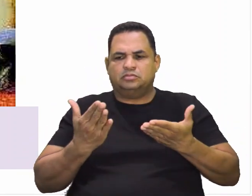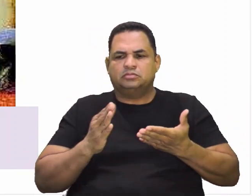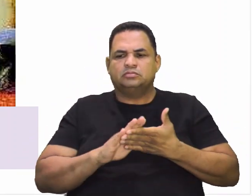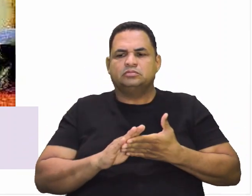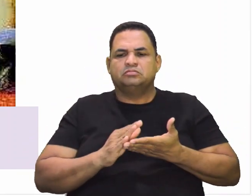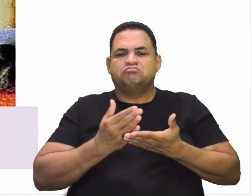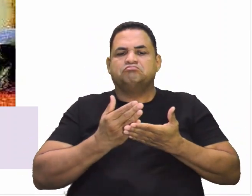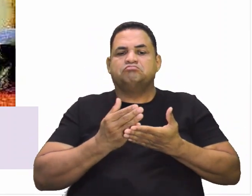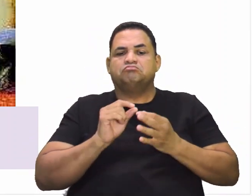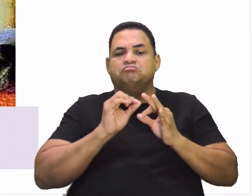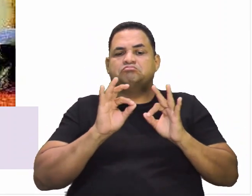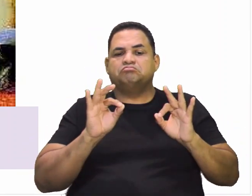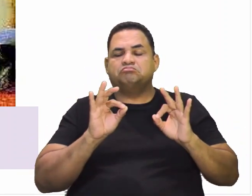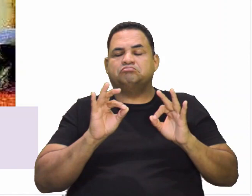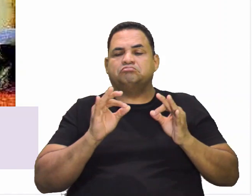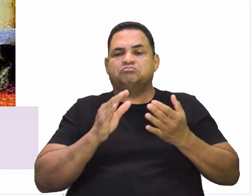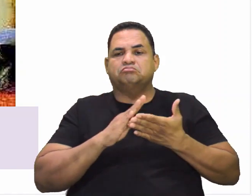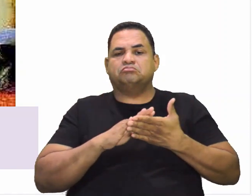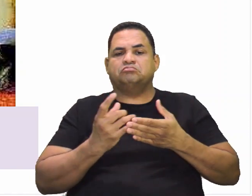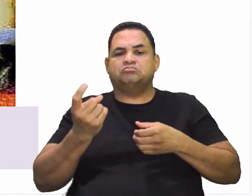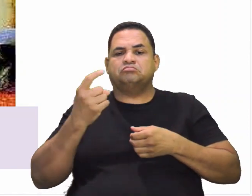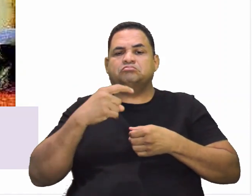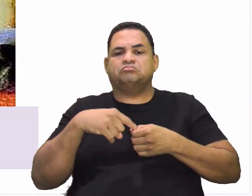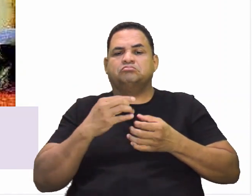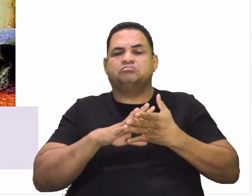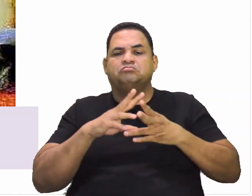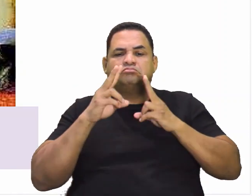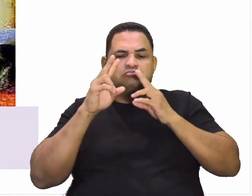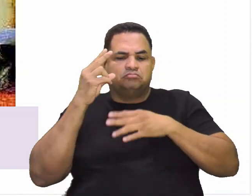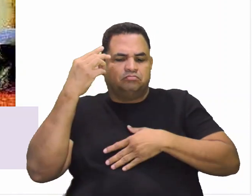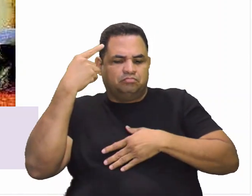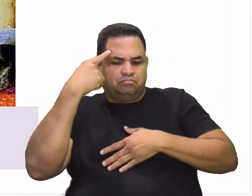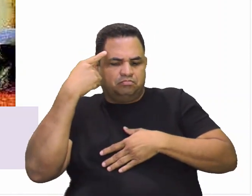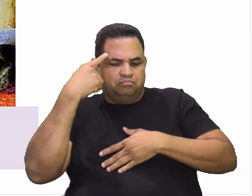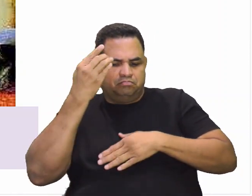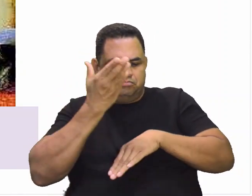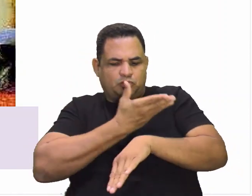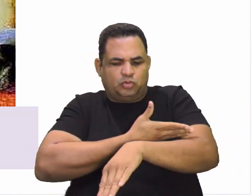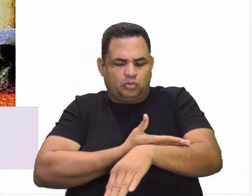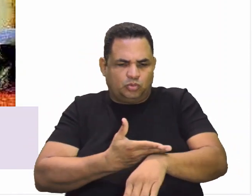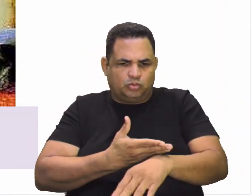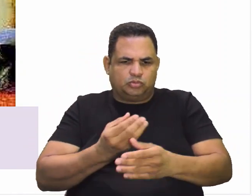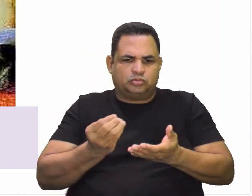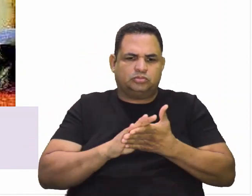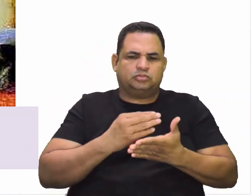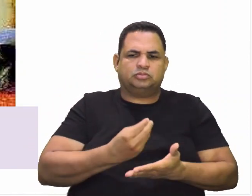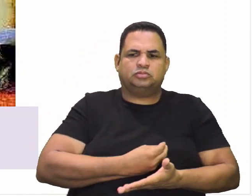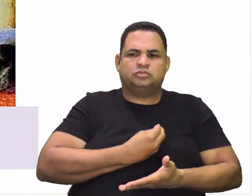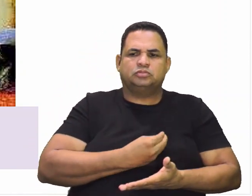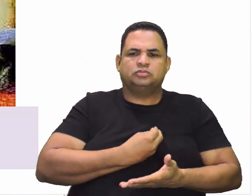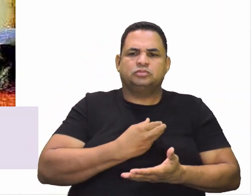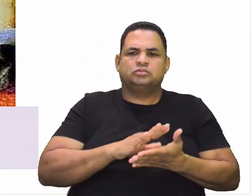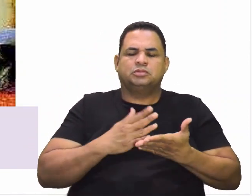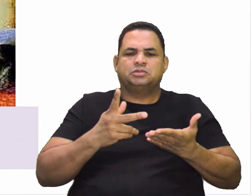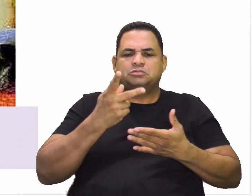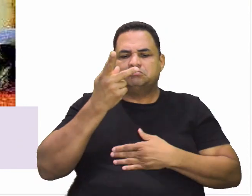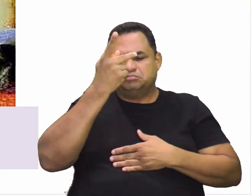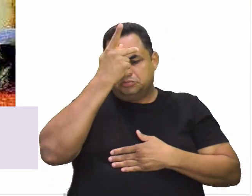considerados sujeitos da história. O historiador voltou seu olhar para os pensamentos, os costumes, o modo de vida das pessoas